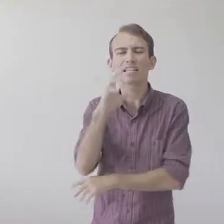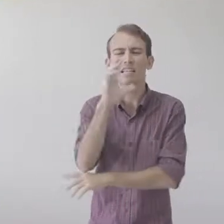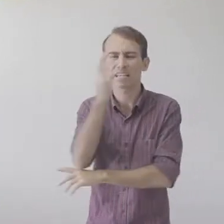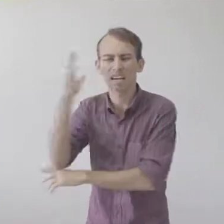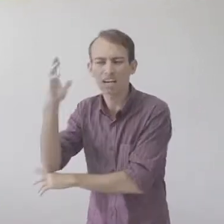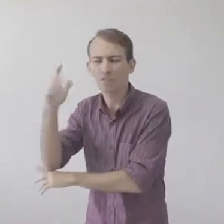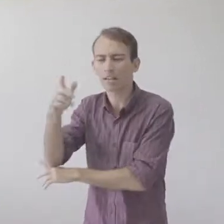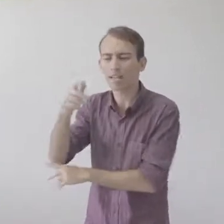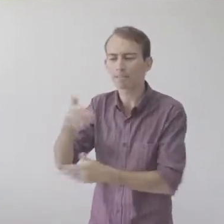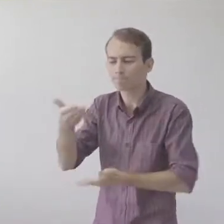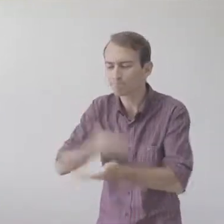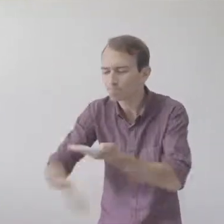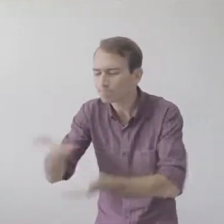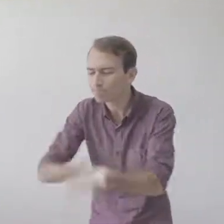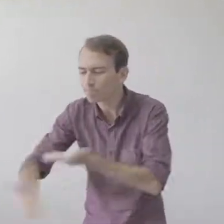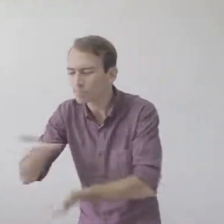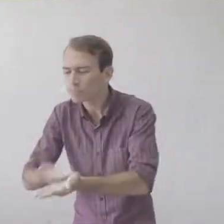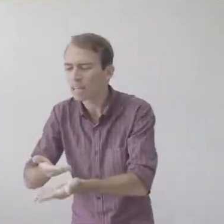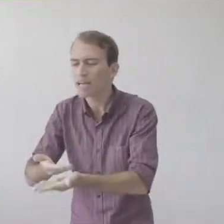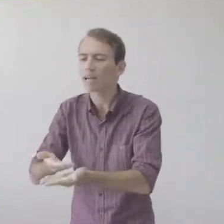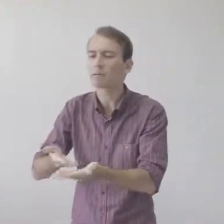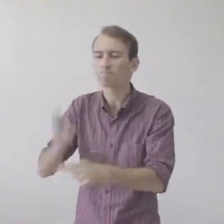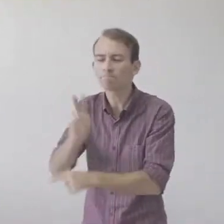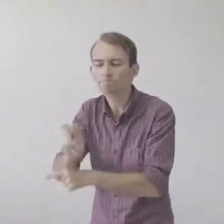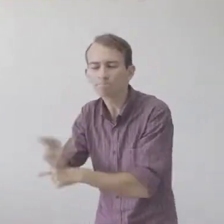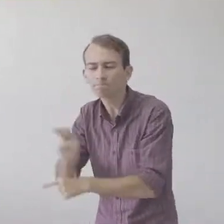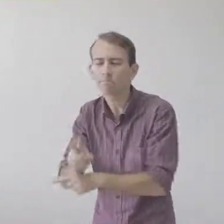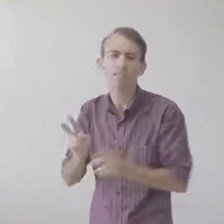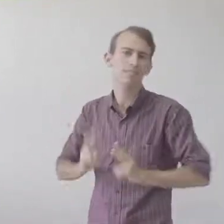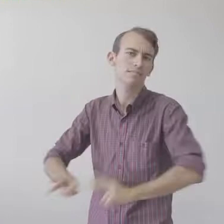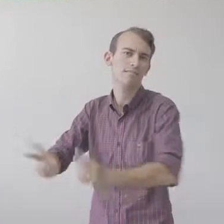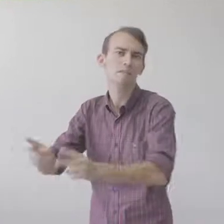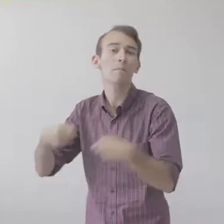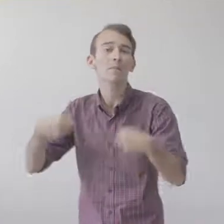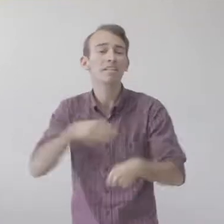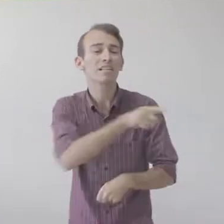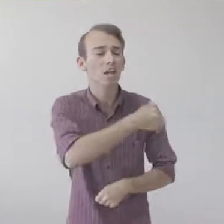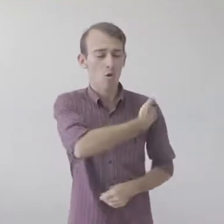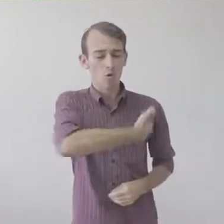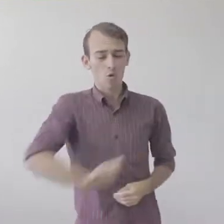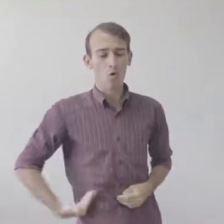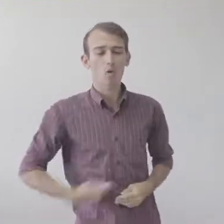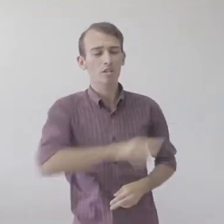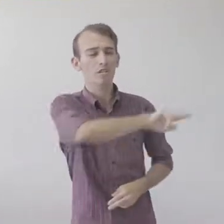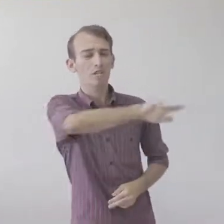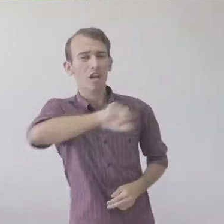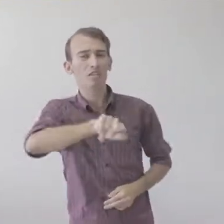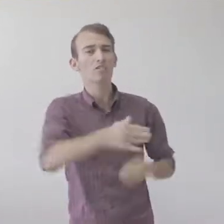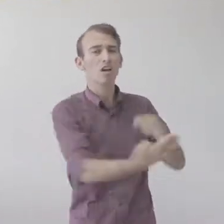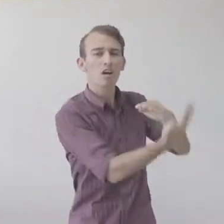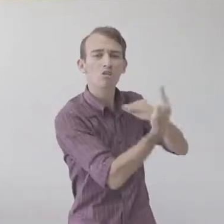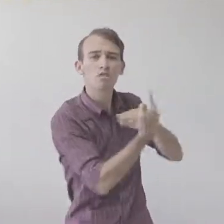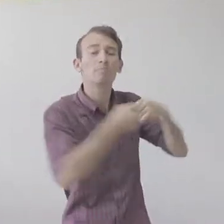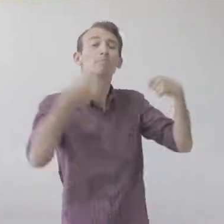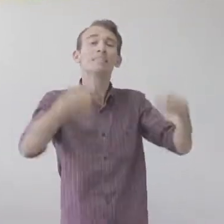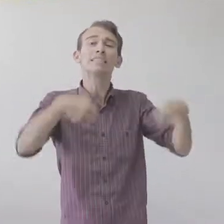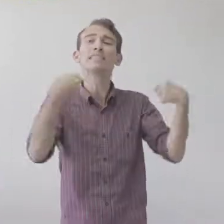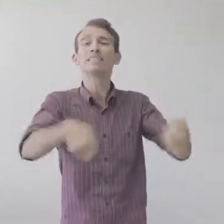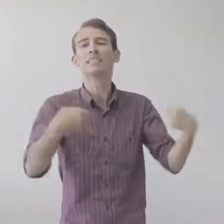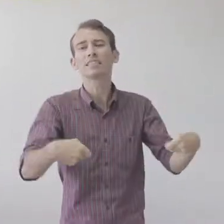de que o iptm esta tem de buscar apoio de ter apoio dos órgãos públicos esse abraçada também pela comunidade